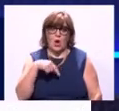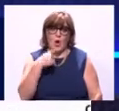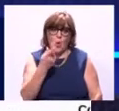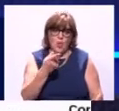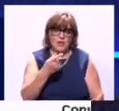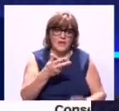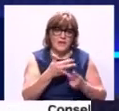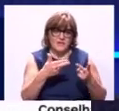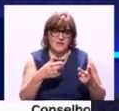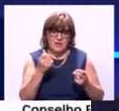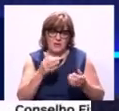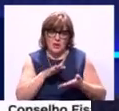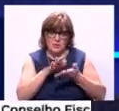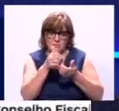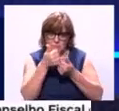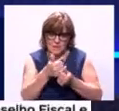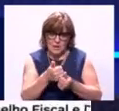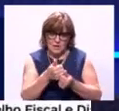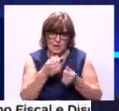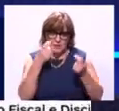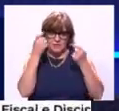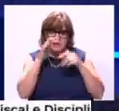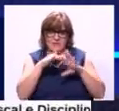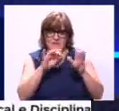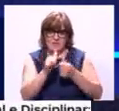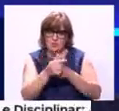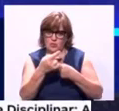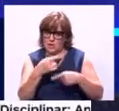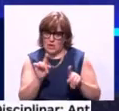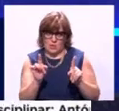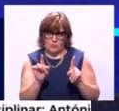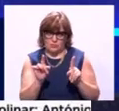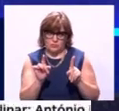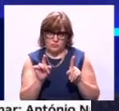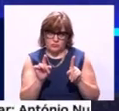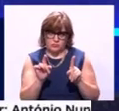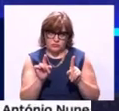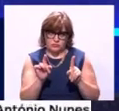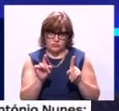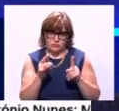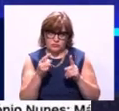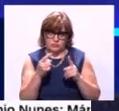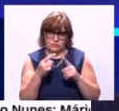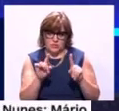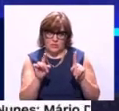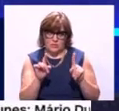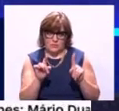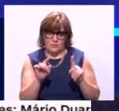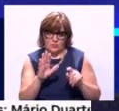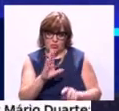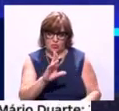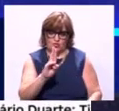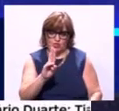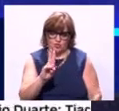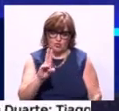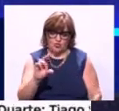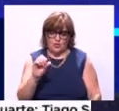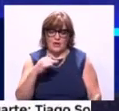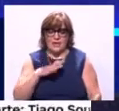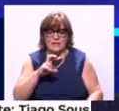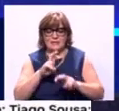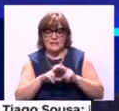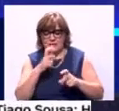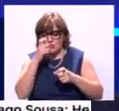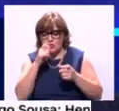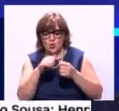no seu... Estão, claro que sim. Não pensa fazer grandes mudanças? Não, é tal, Júlio, eu quero sentar com as